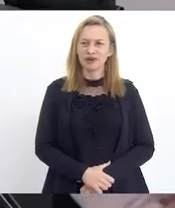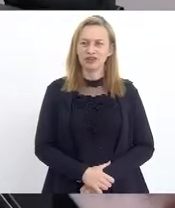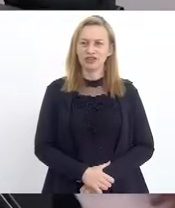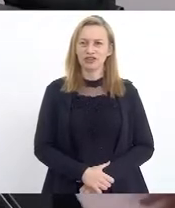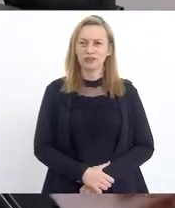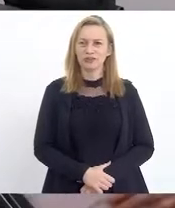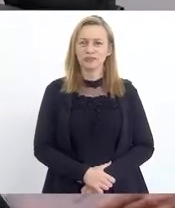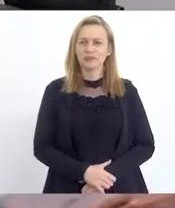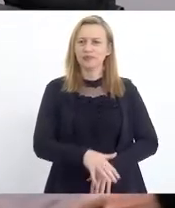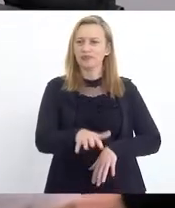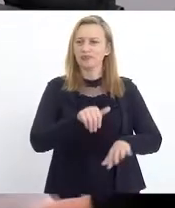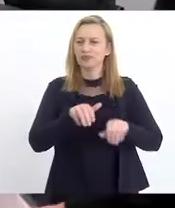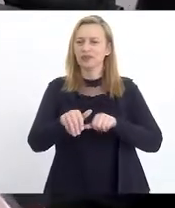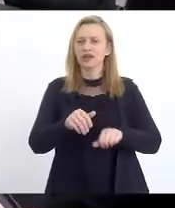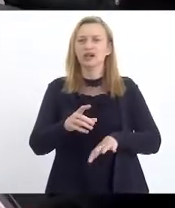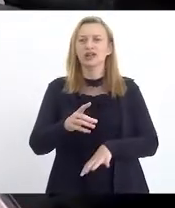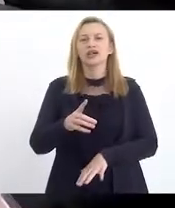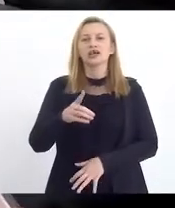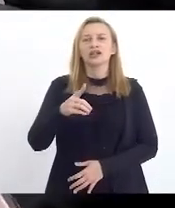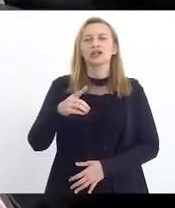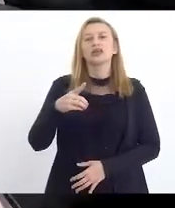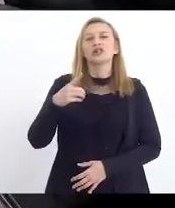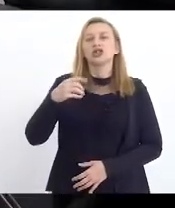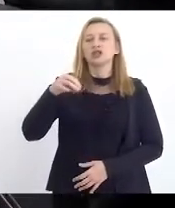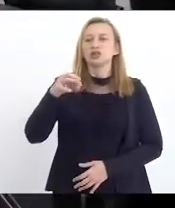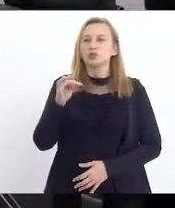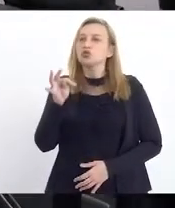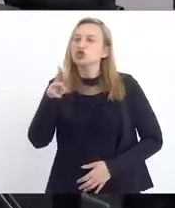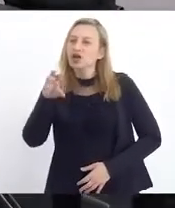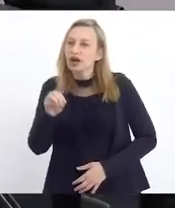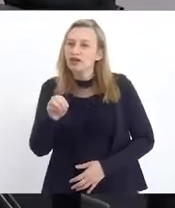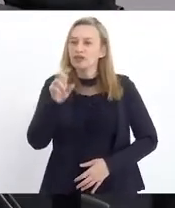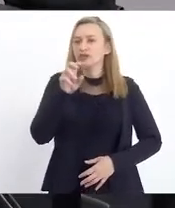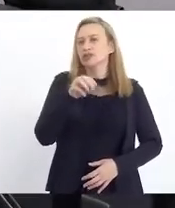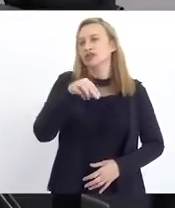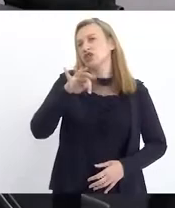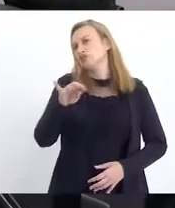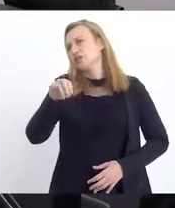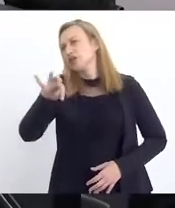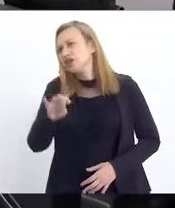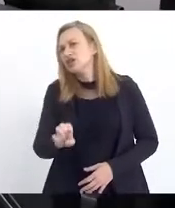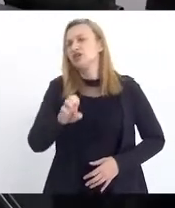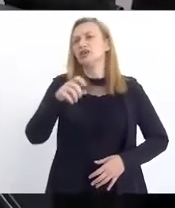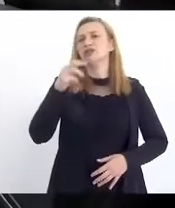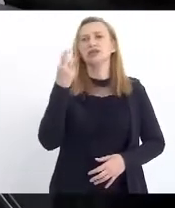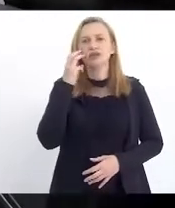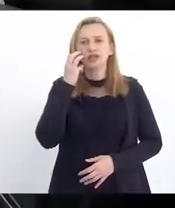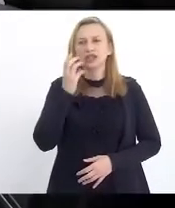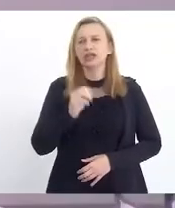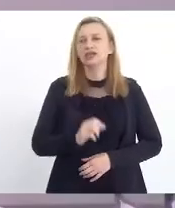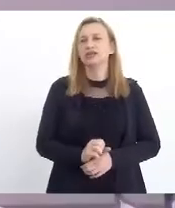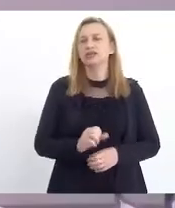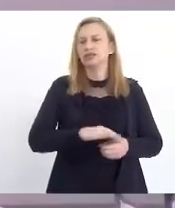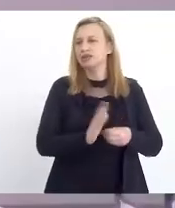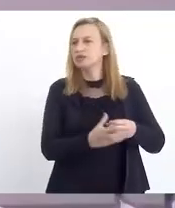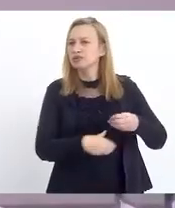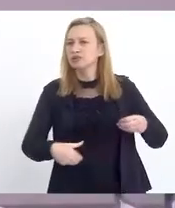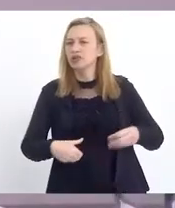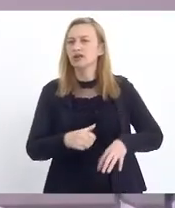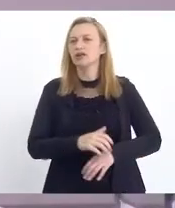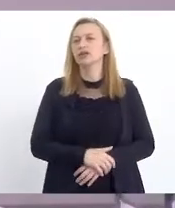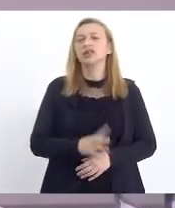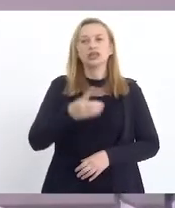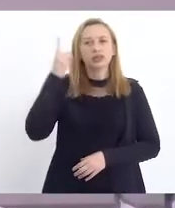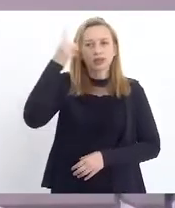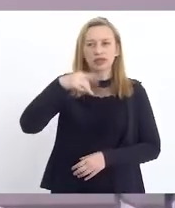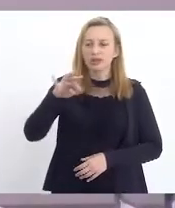Convocamos os senhores Gustavo Schmidt, Valdeque Carneiro, Luiz Martins, membros efetivos da Comissão de Saneamento Ambiental, e os senhores deputados